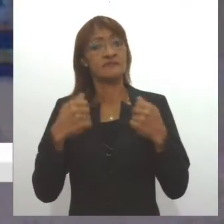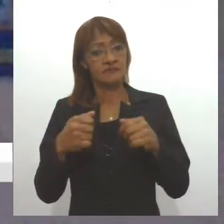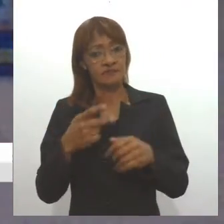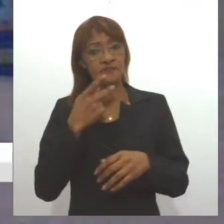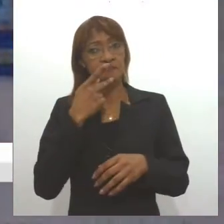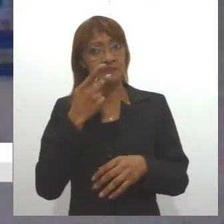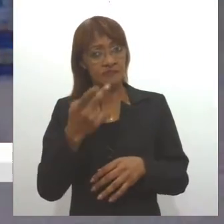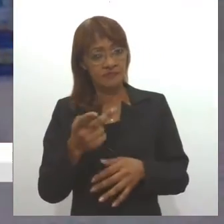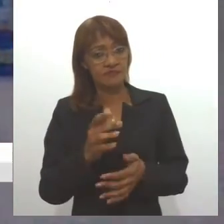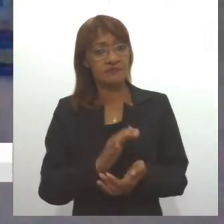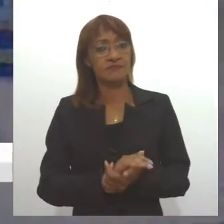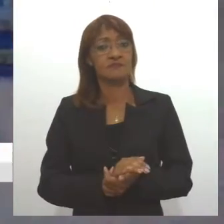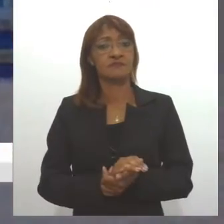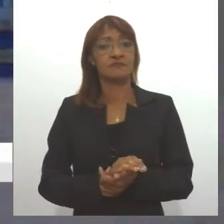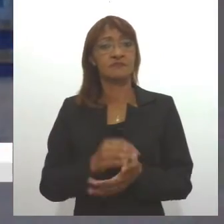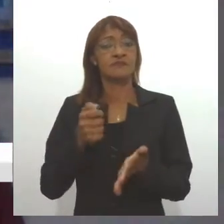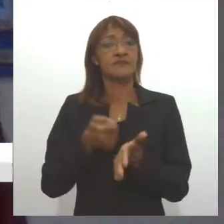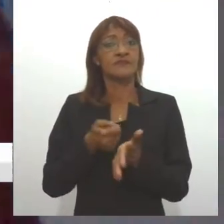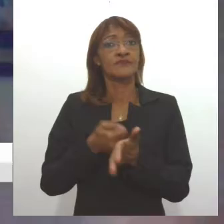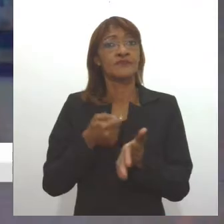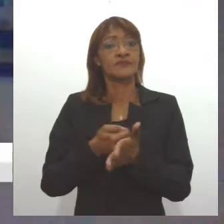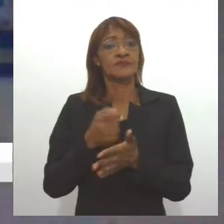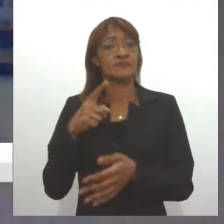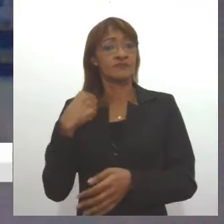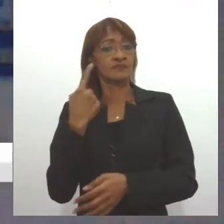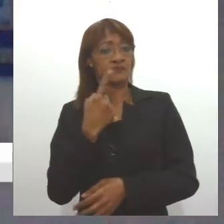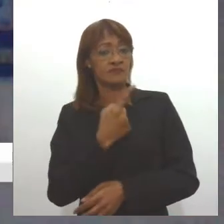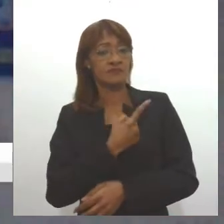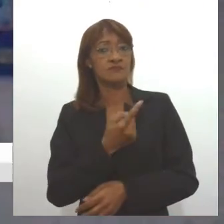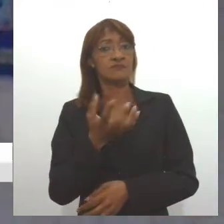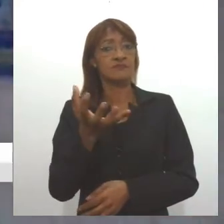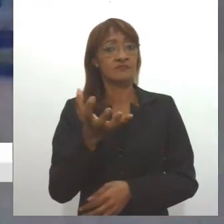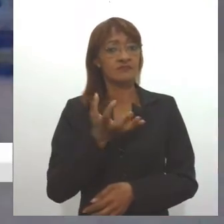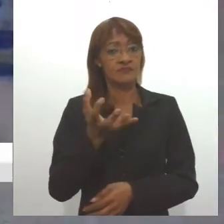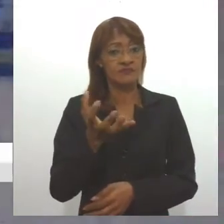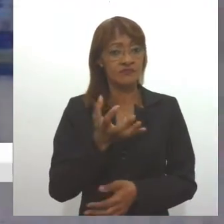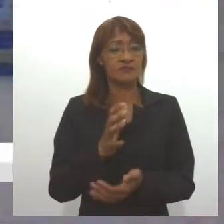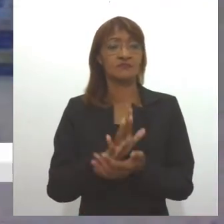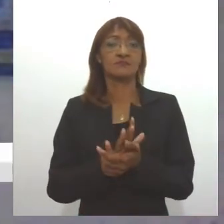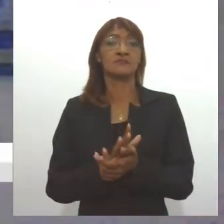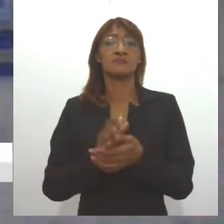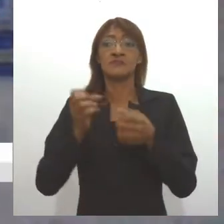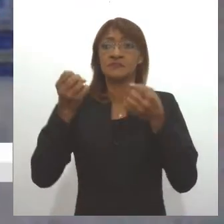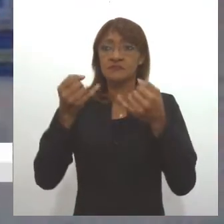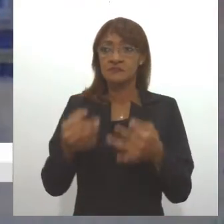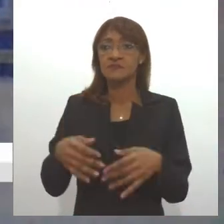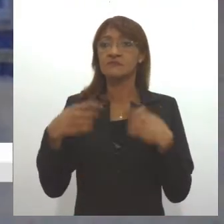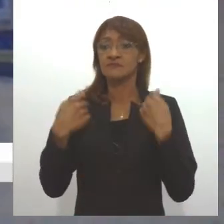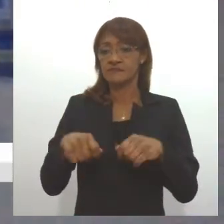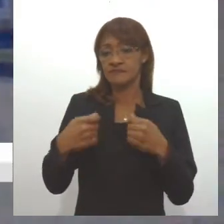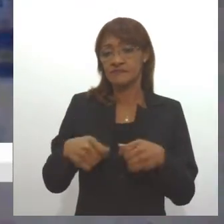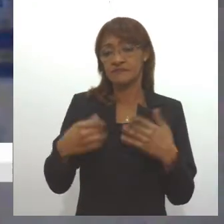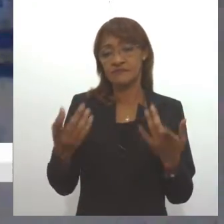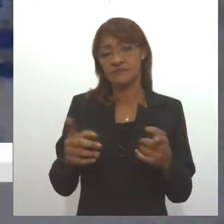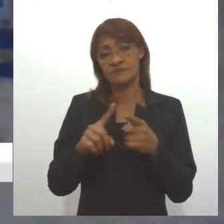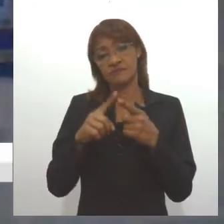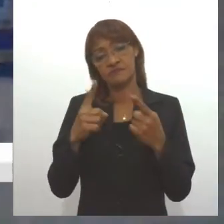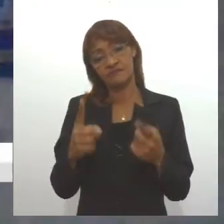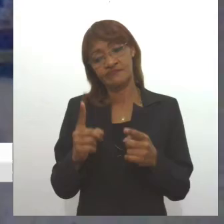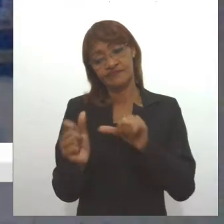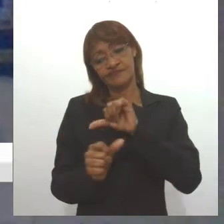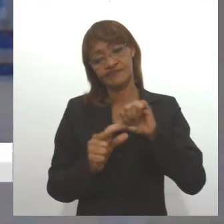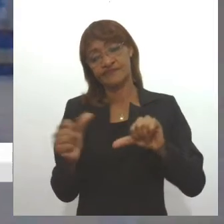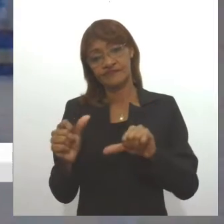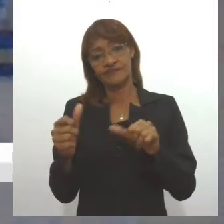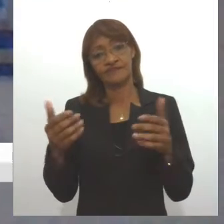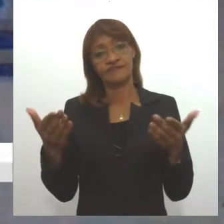contextualizar isso, foi uma exigência nossa, foi uma identificação de necessidade, e mesmo assim isso foi alterado, e que é